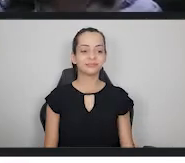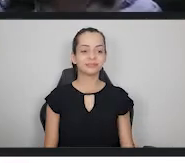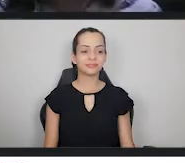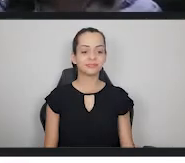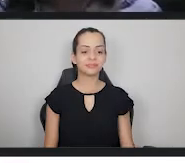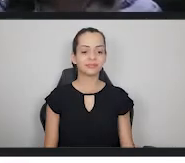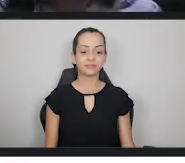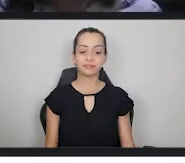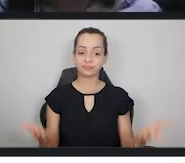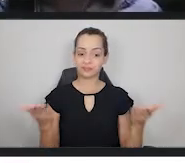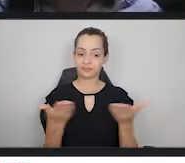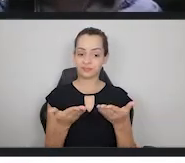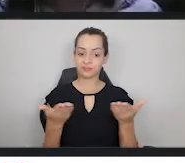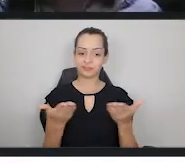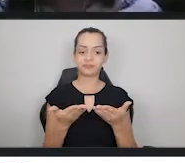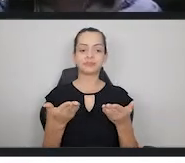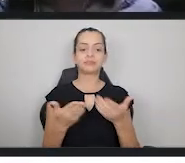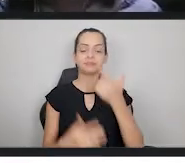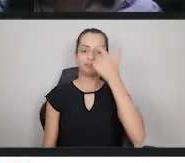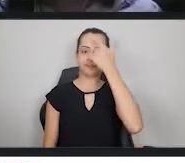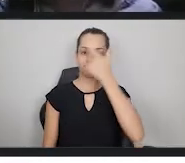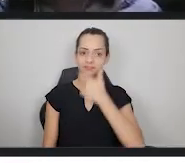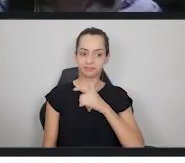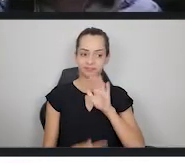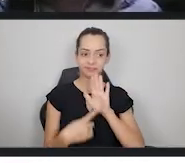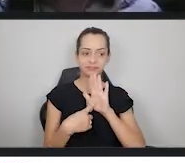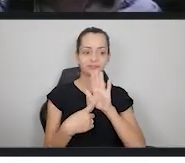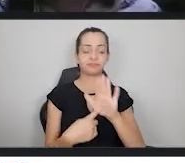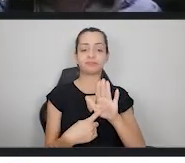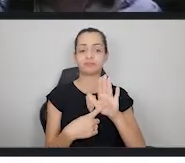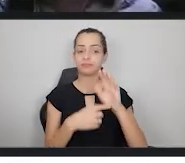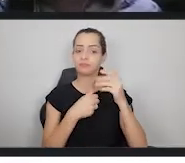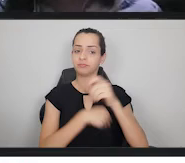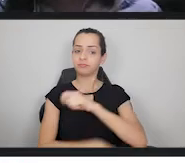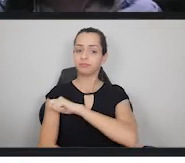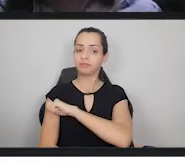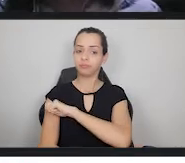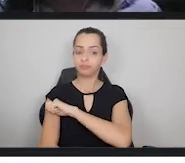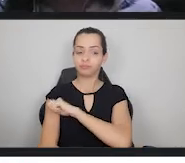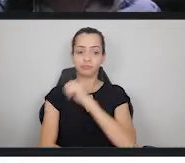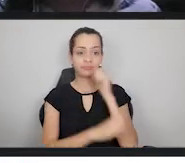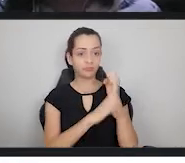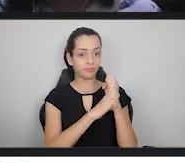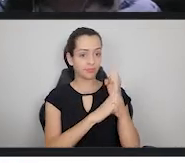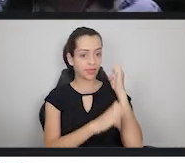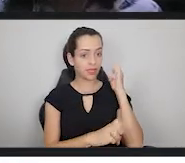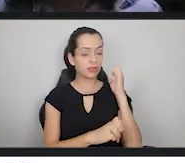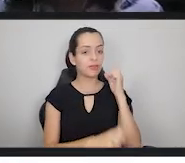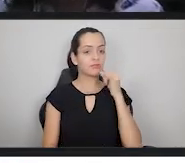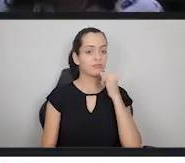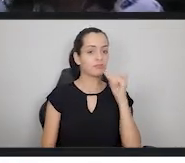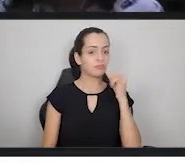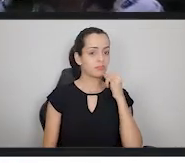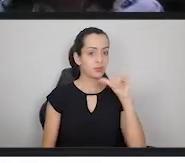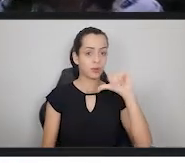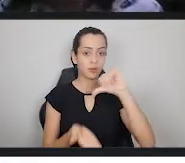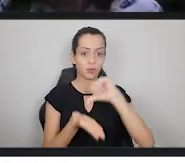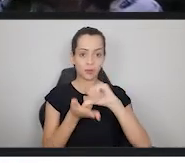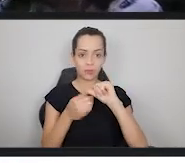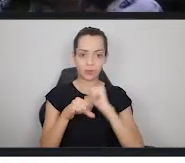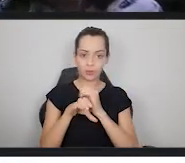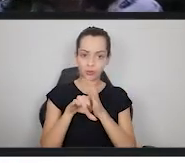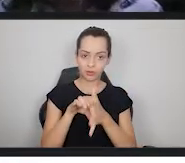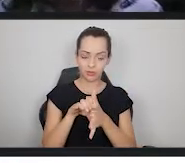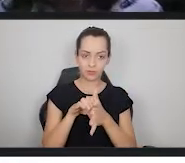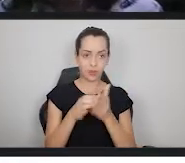Graduando em Engenharia Elétrica no IFNMG, Campus Montes Claros. Antes de iniciarmos, gostaria de informá-los que o link para